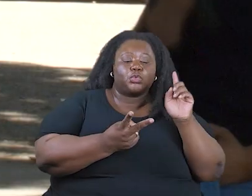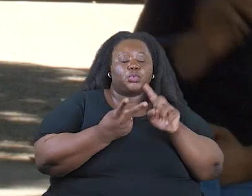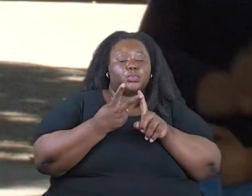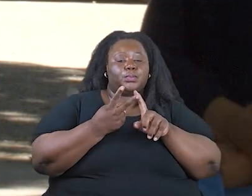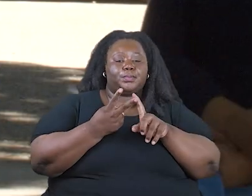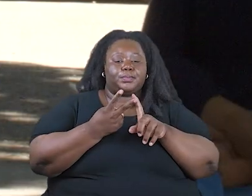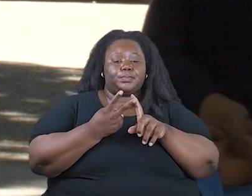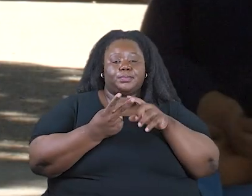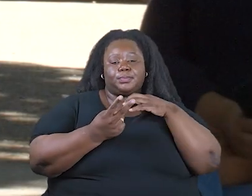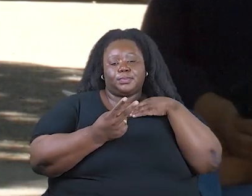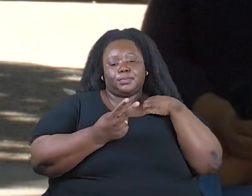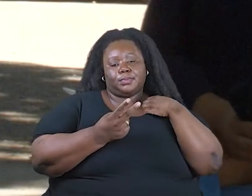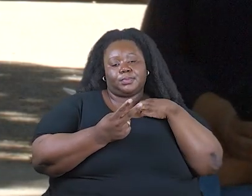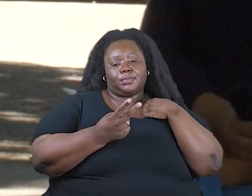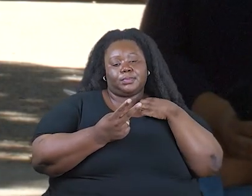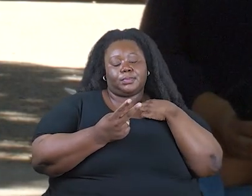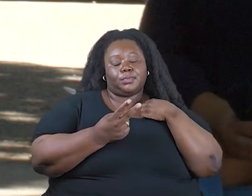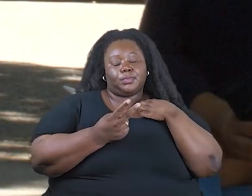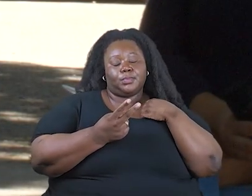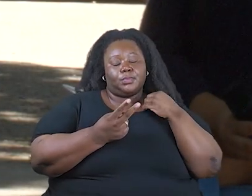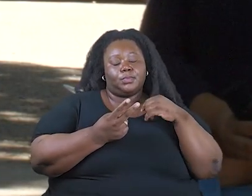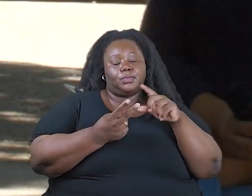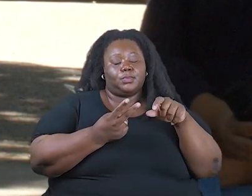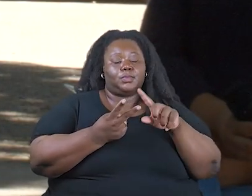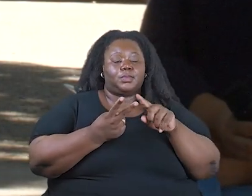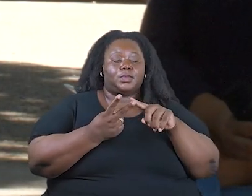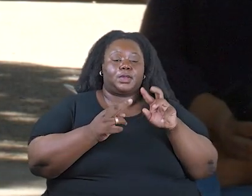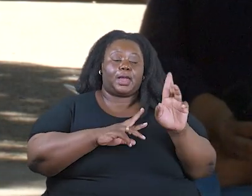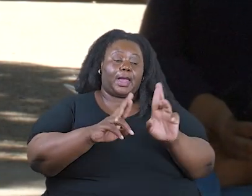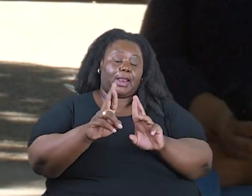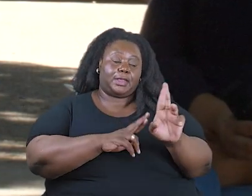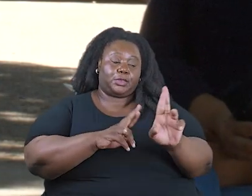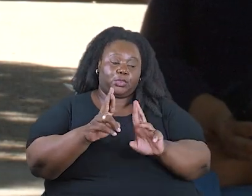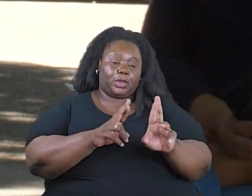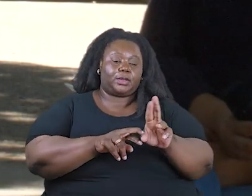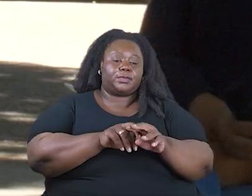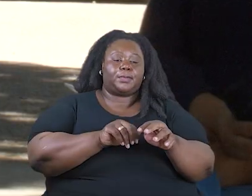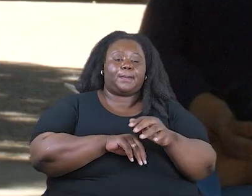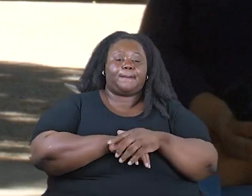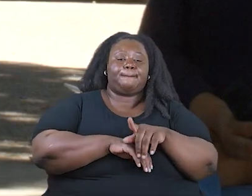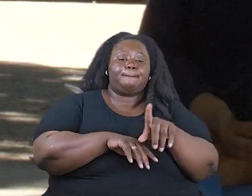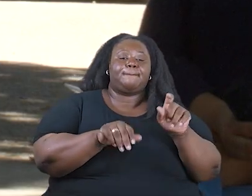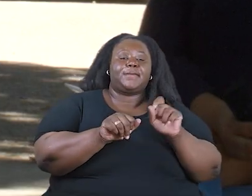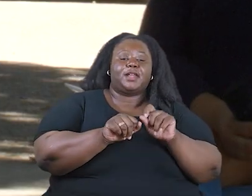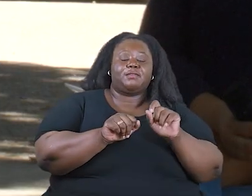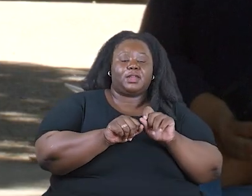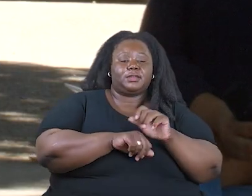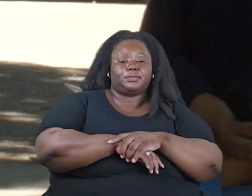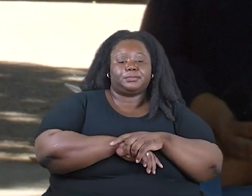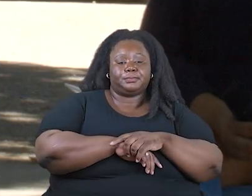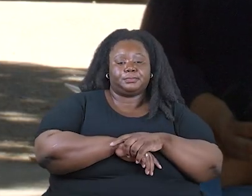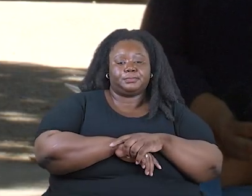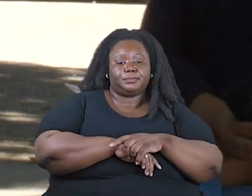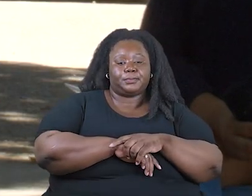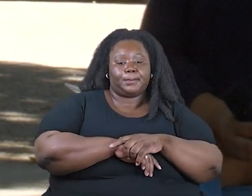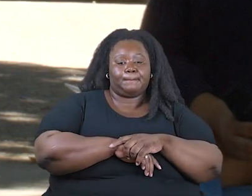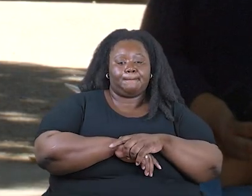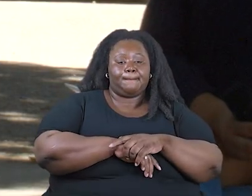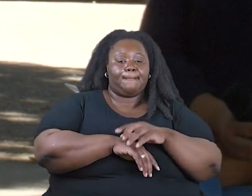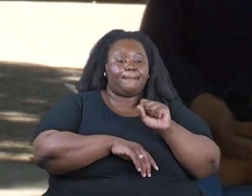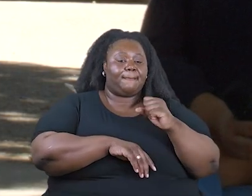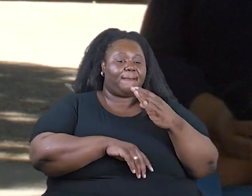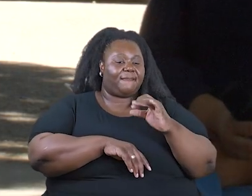múltiplos. Aqueles trabalhos que são chamados de relacionais, que ela fazia com